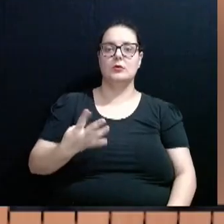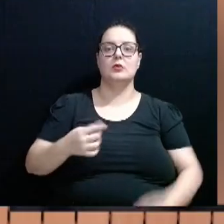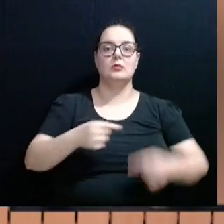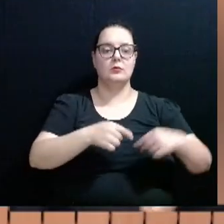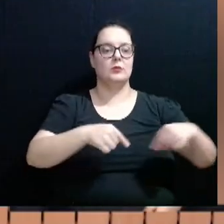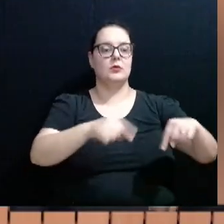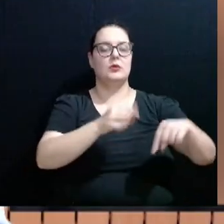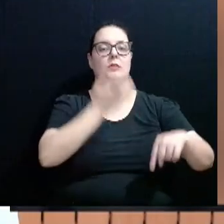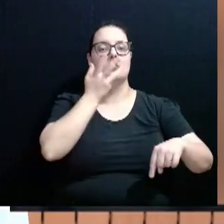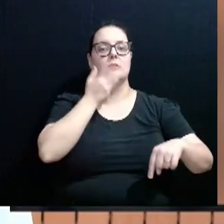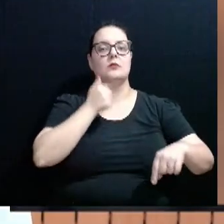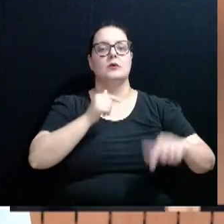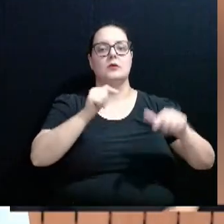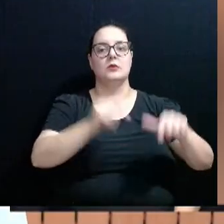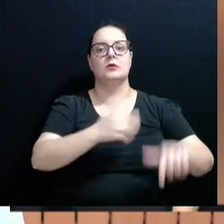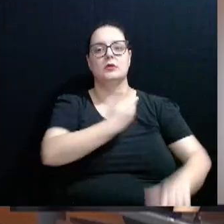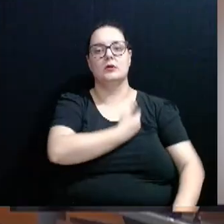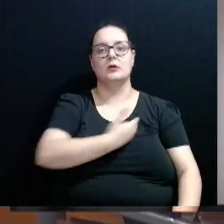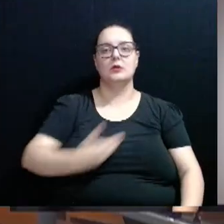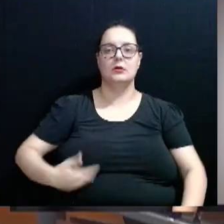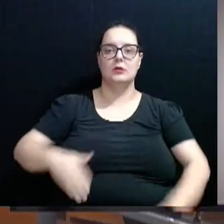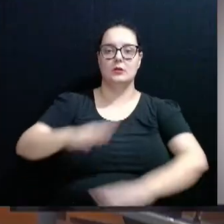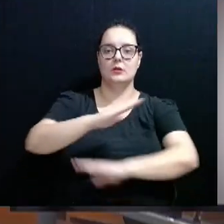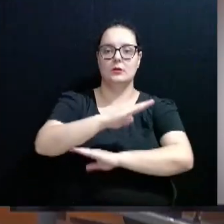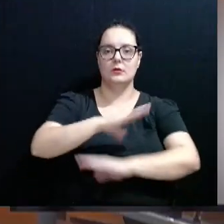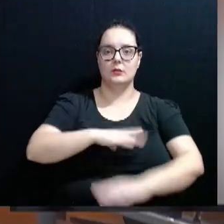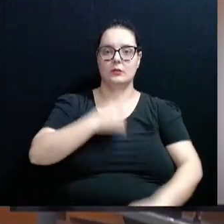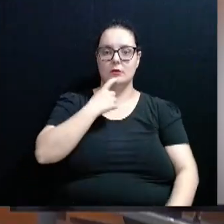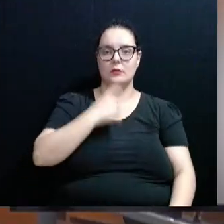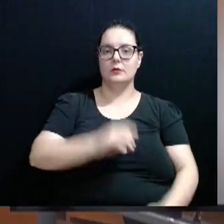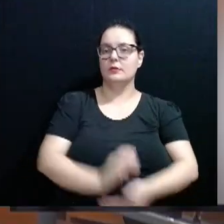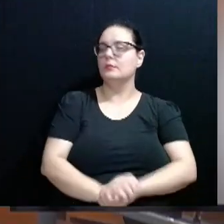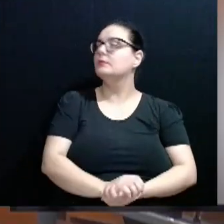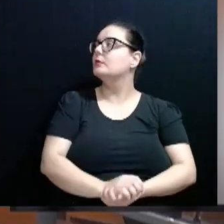de Campinas. Pergunta ao vereador Felipe Marquesi como vota.